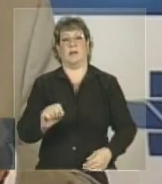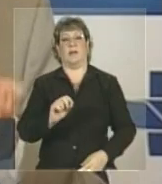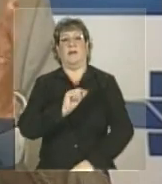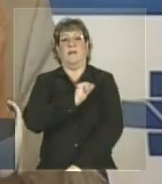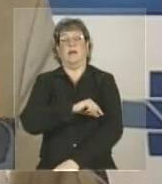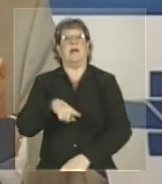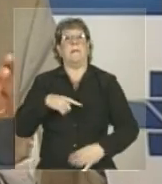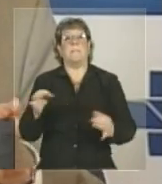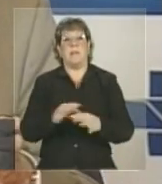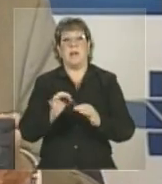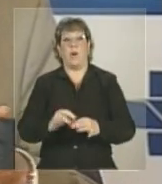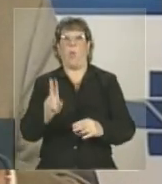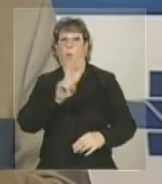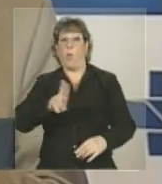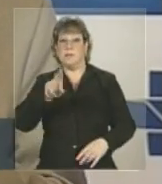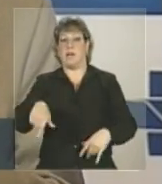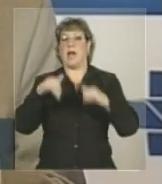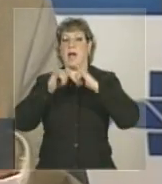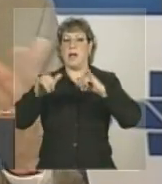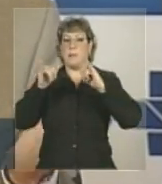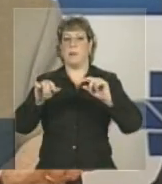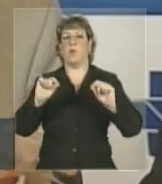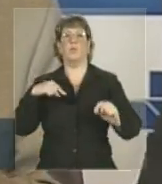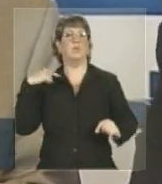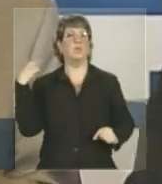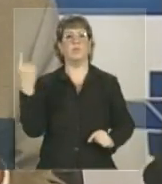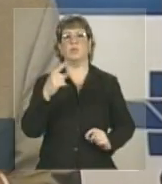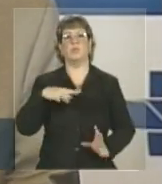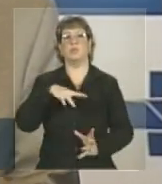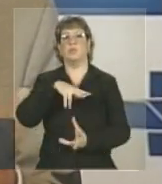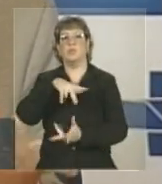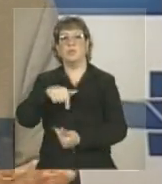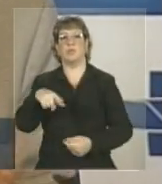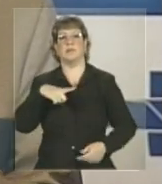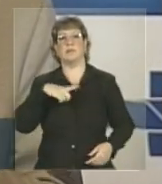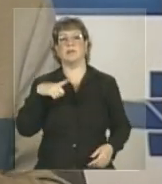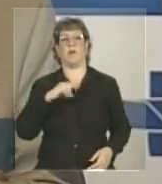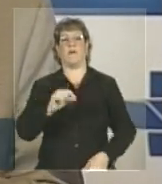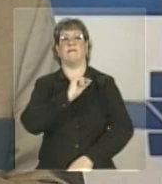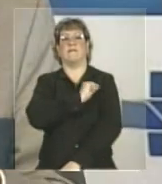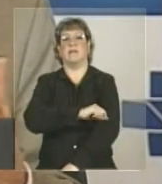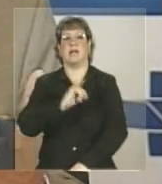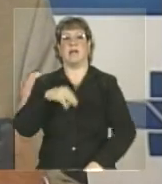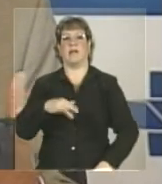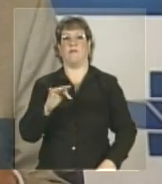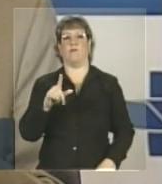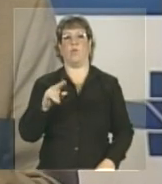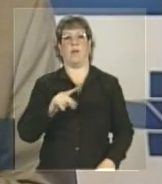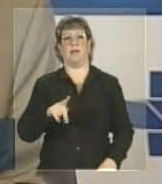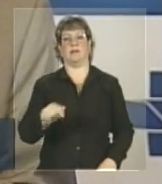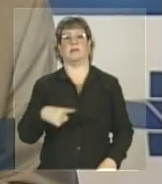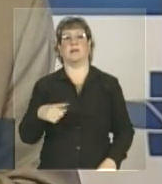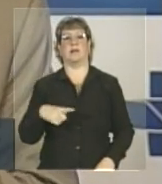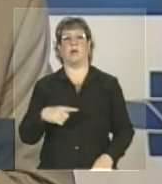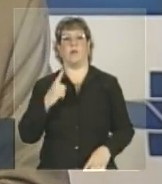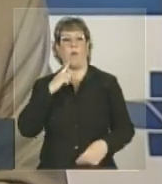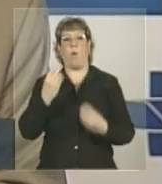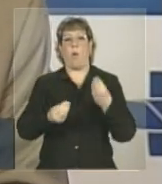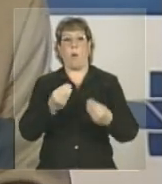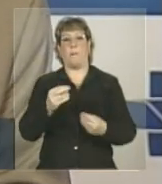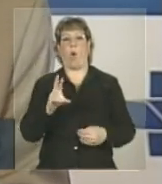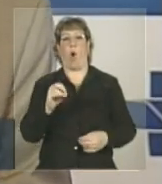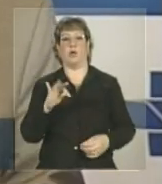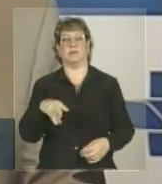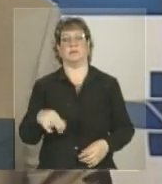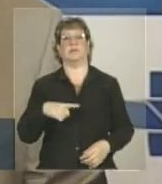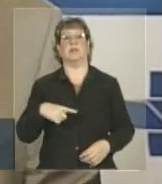se utilizar em campanha. Em nenhum país do mundo você tem vacina de influenza na vacinação de rotina. Por quê? Todos